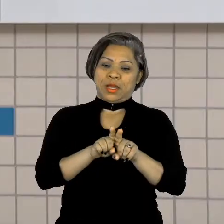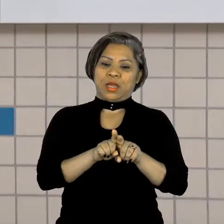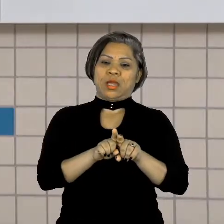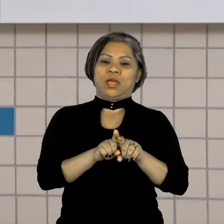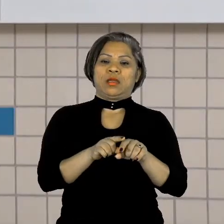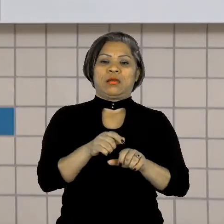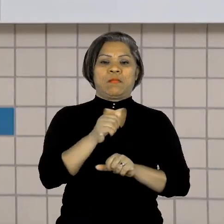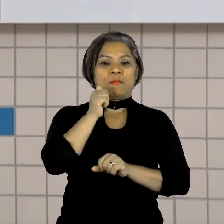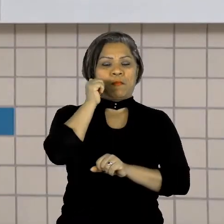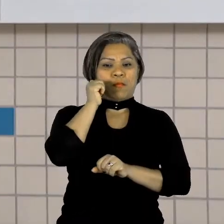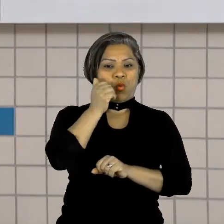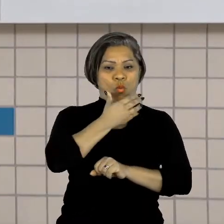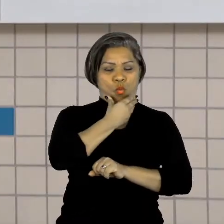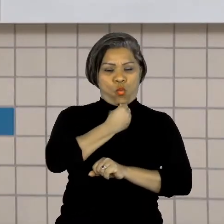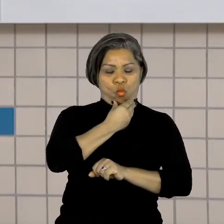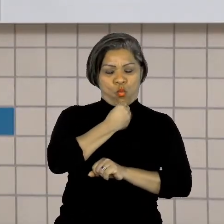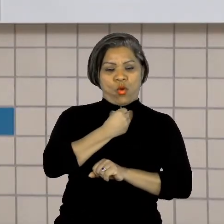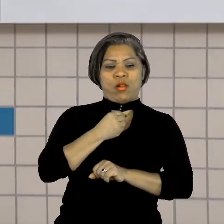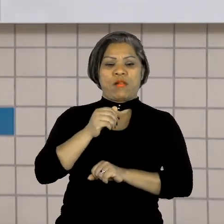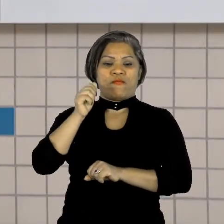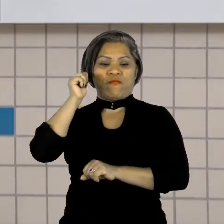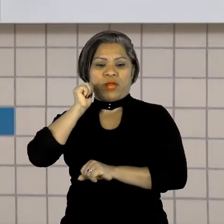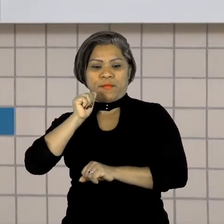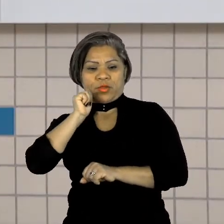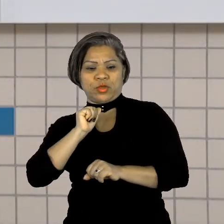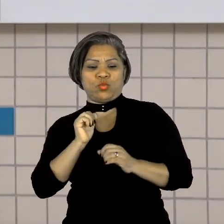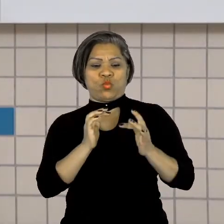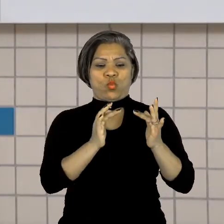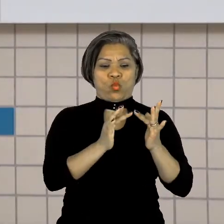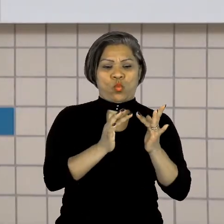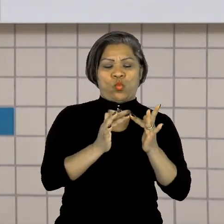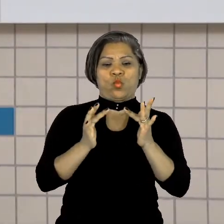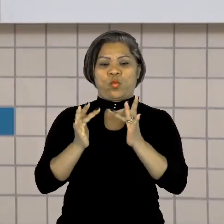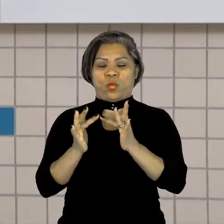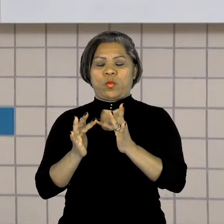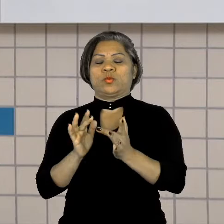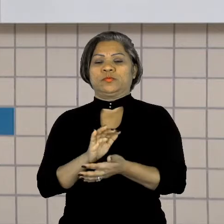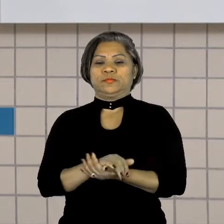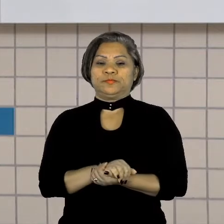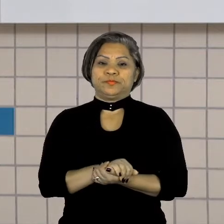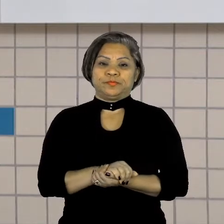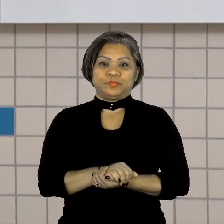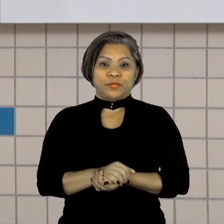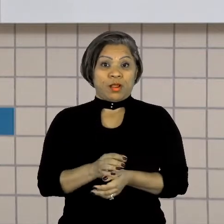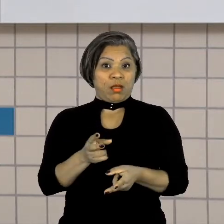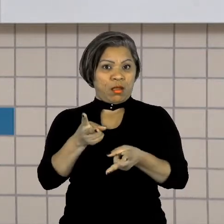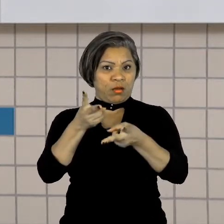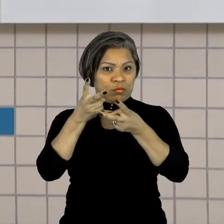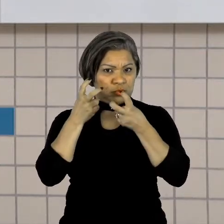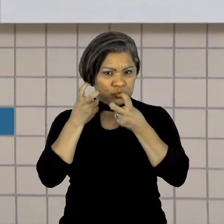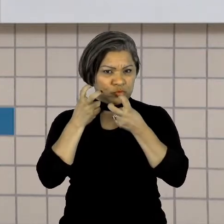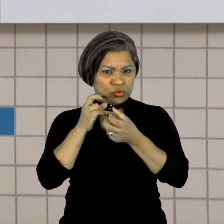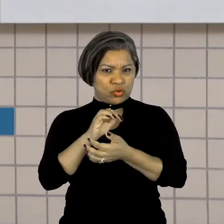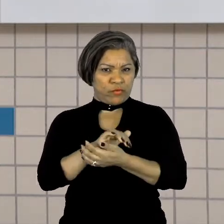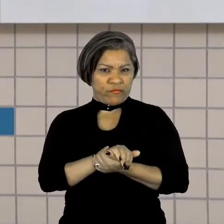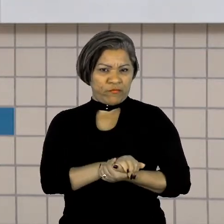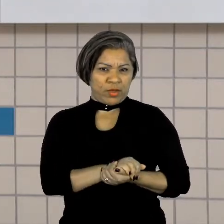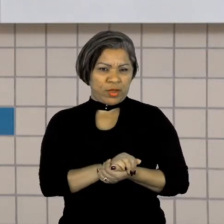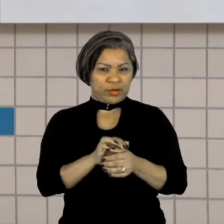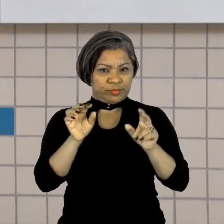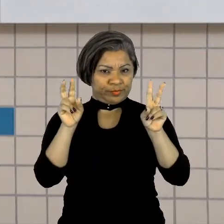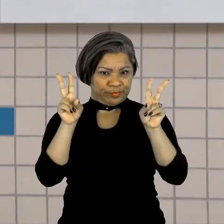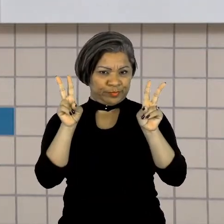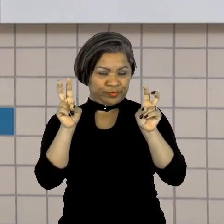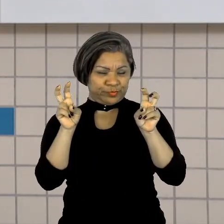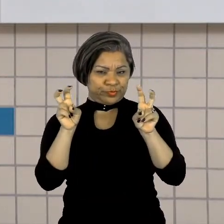Então é essa questão do masculino, masculino, feminino, feminino. Vamos observar alguns trechos daquela notícia lida lá,